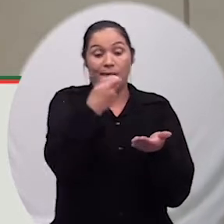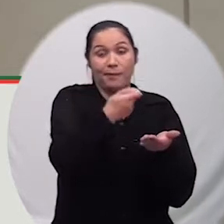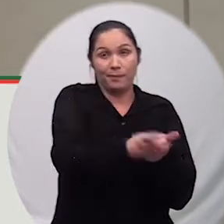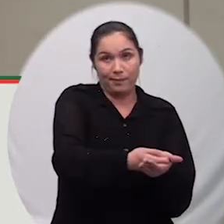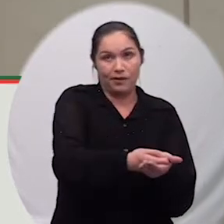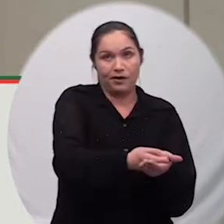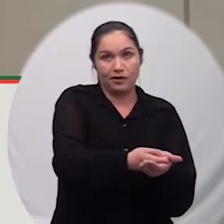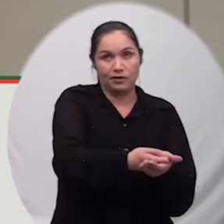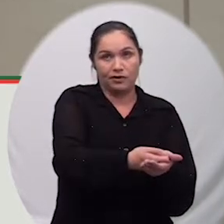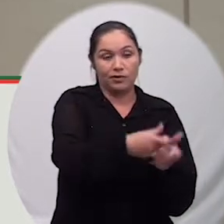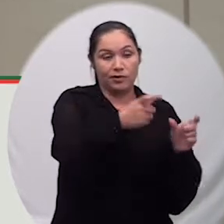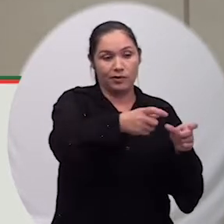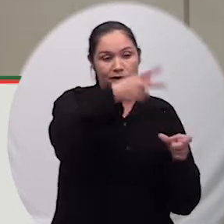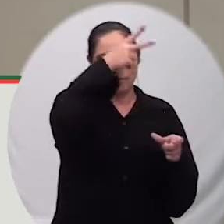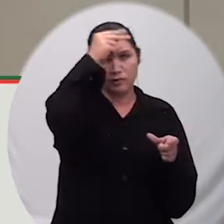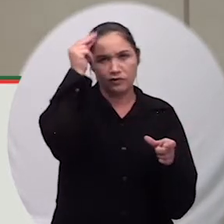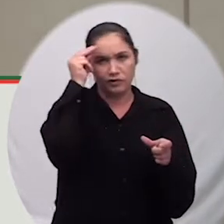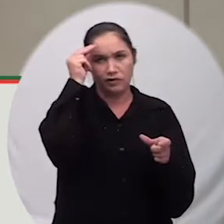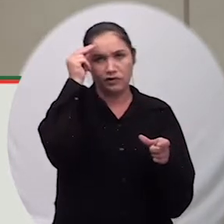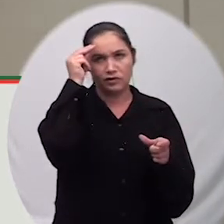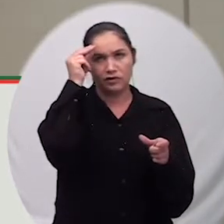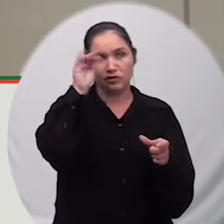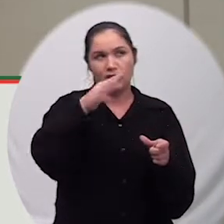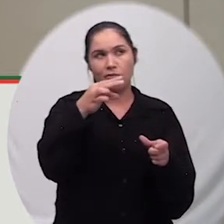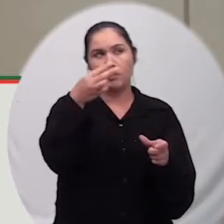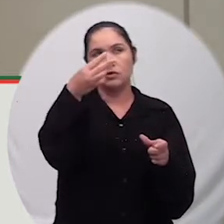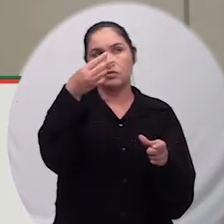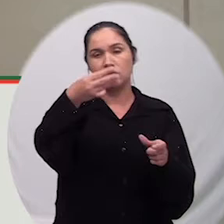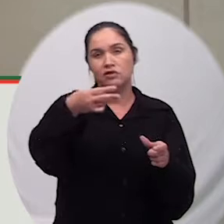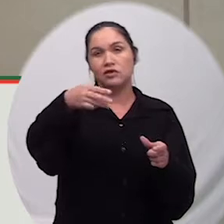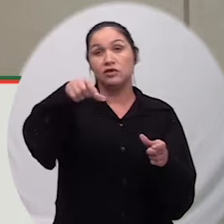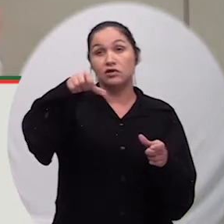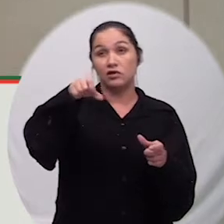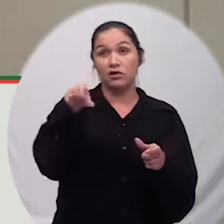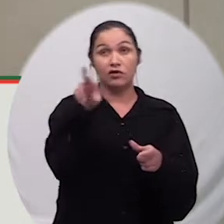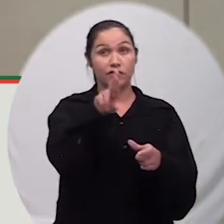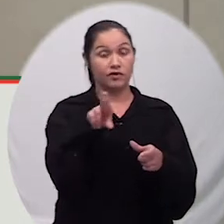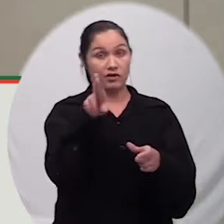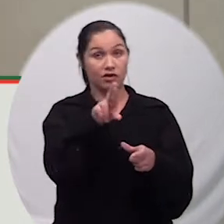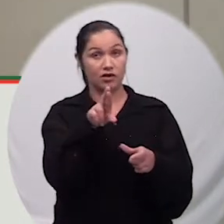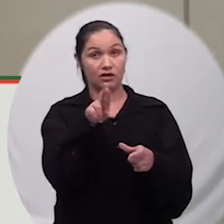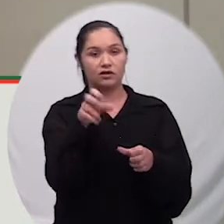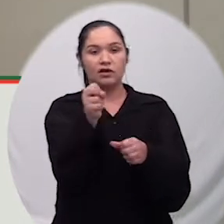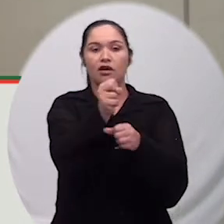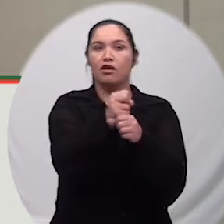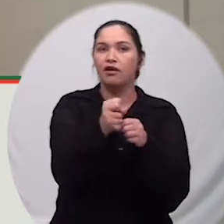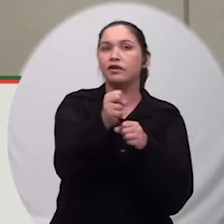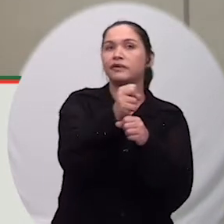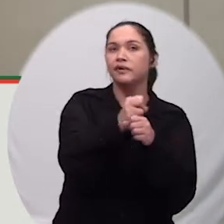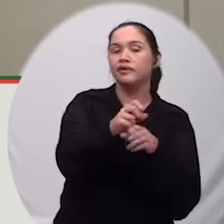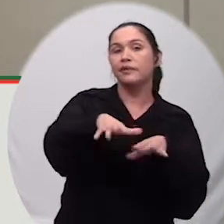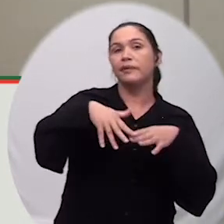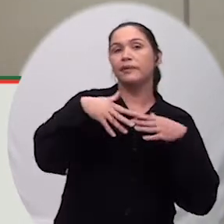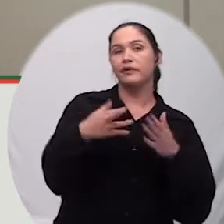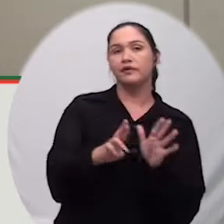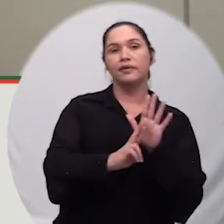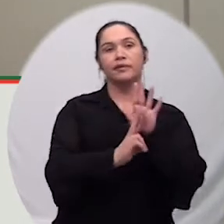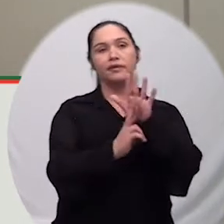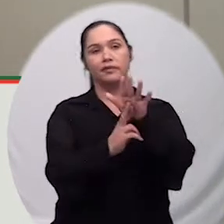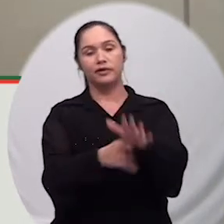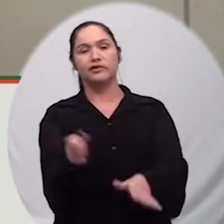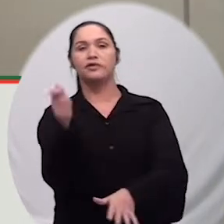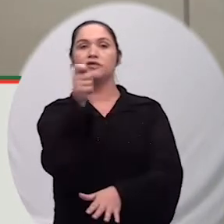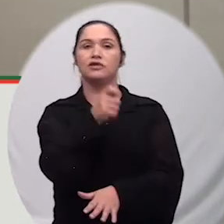chega próximo aos R$ 39 mil por ano. E a pedido do representante da Associação